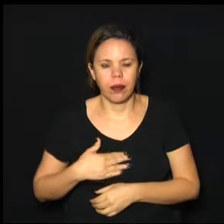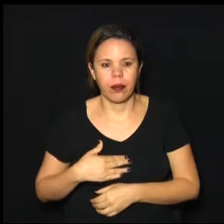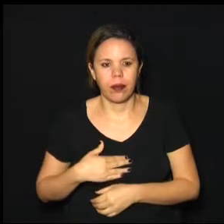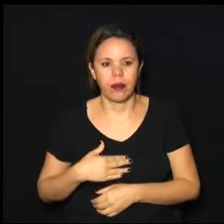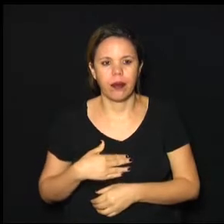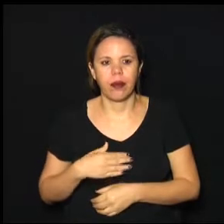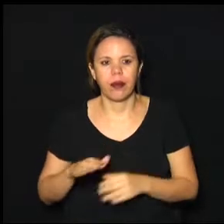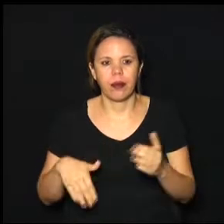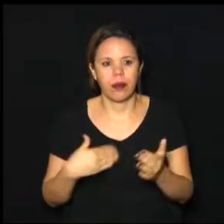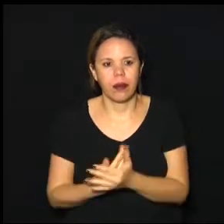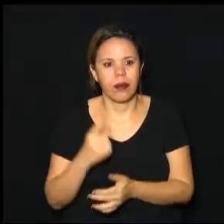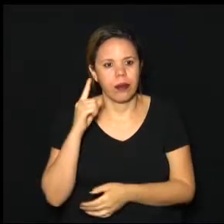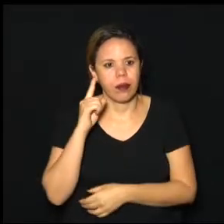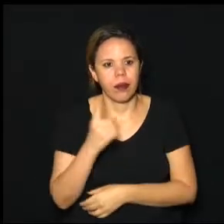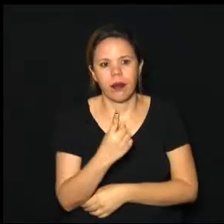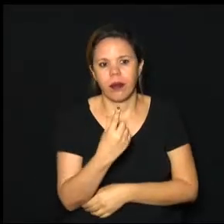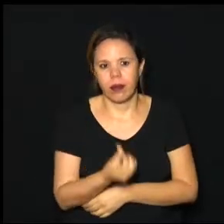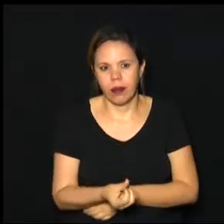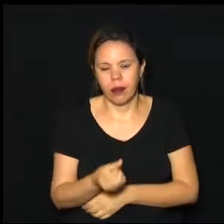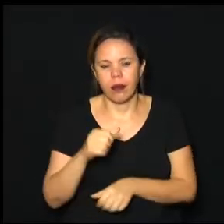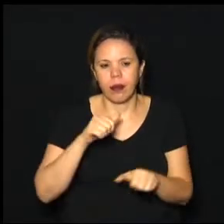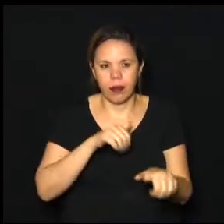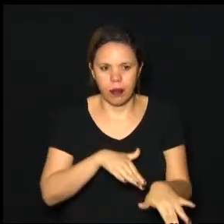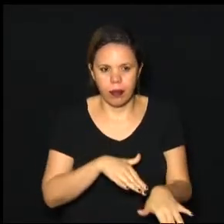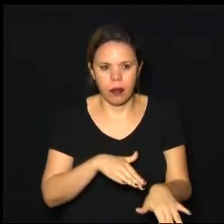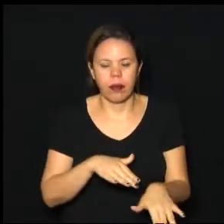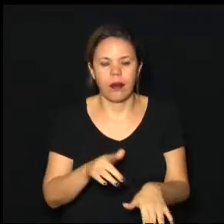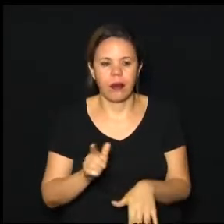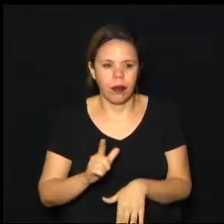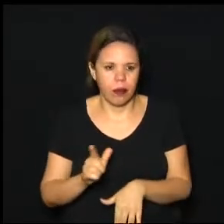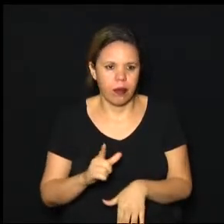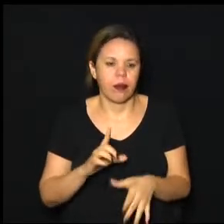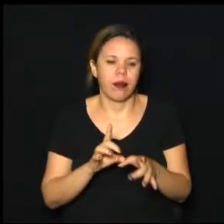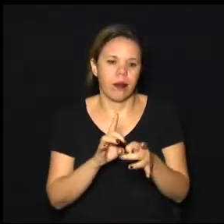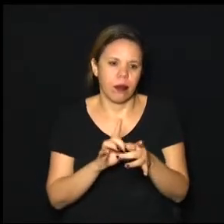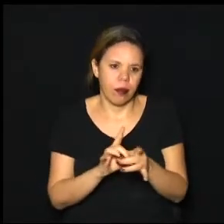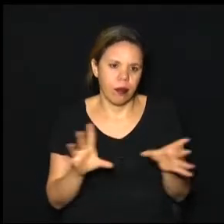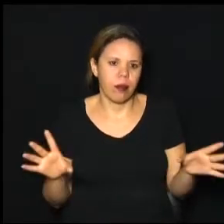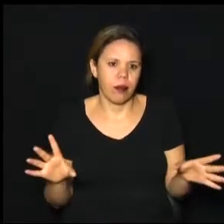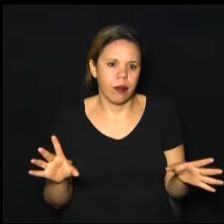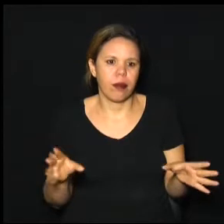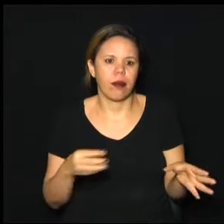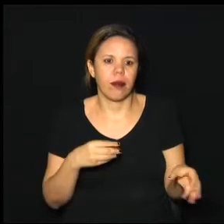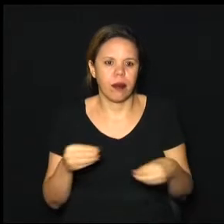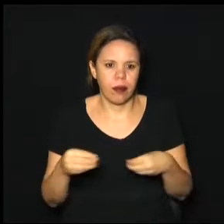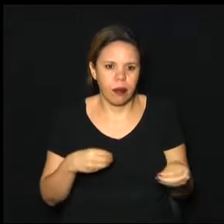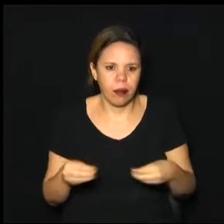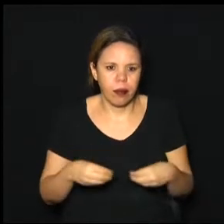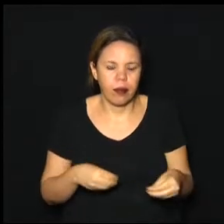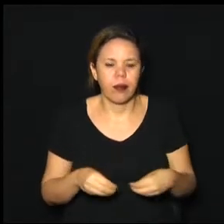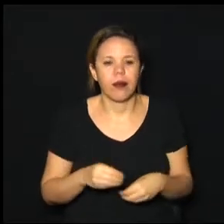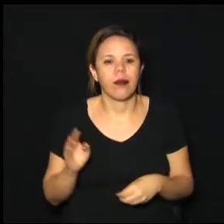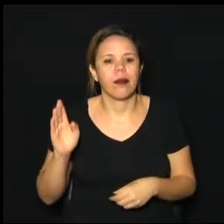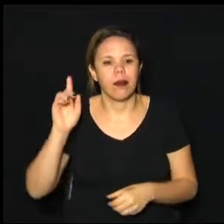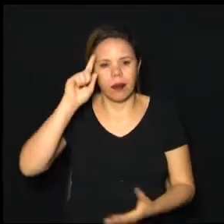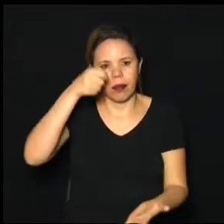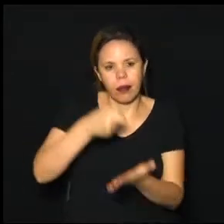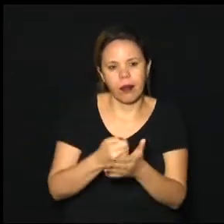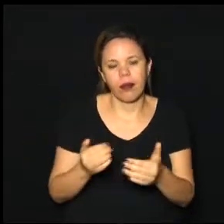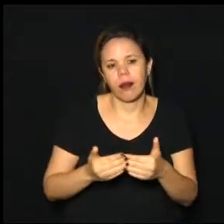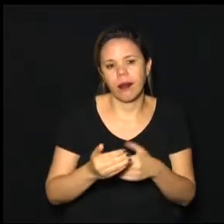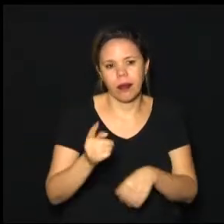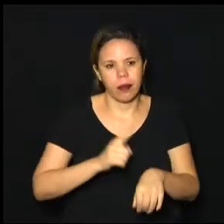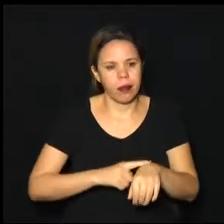16 de setembro. Essa alteração, por óbvio, ela permite, ela flexibiliza, ela garante mais tempo, então,